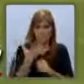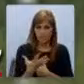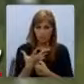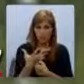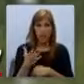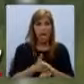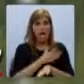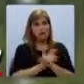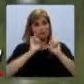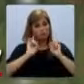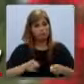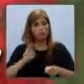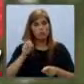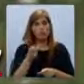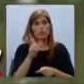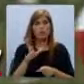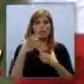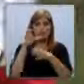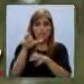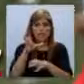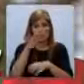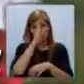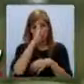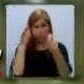a Supertaça com o Sporting, a 9 de agosto.